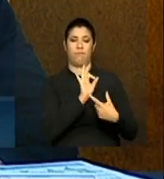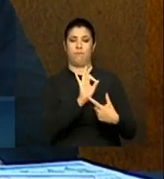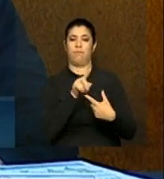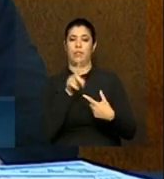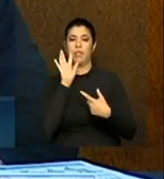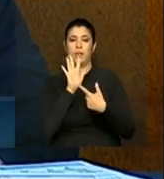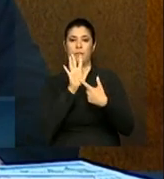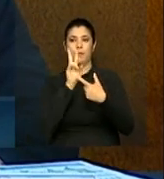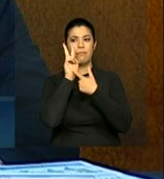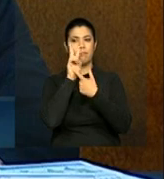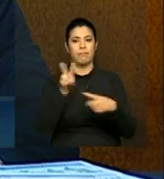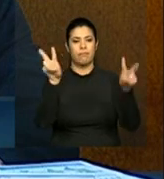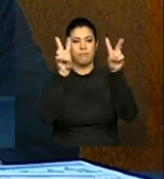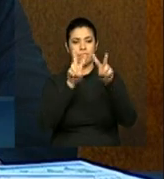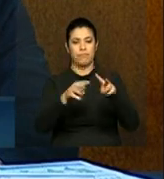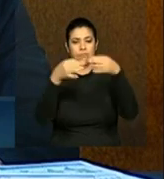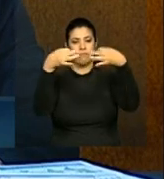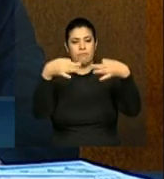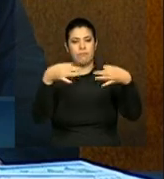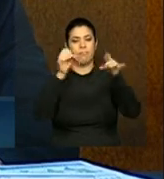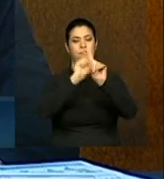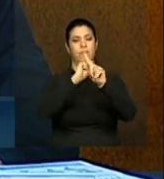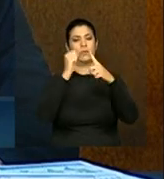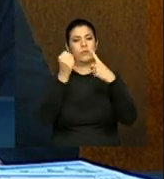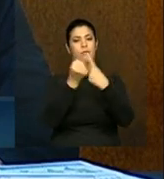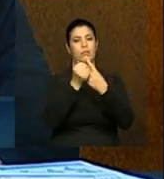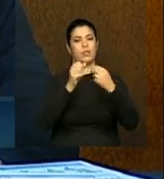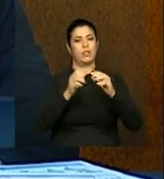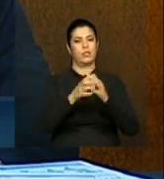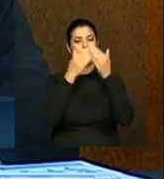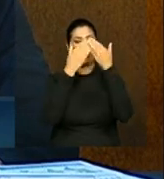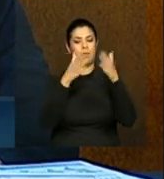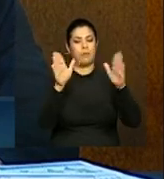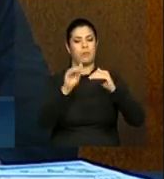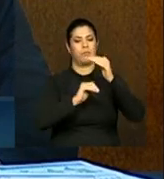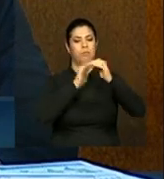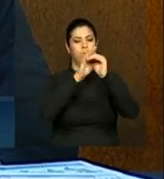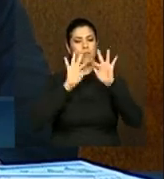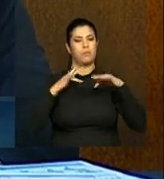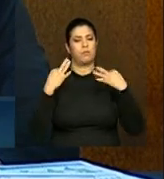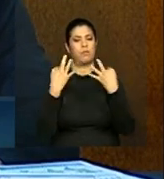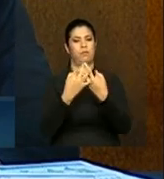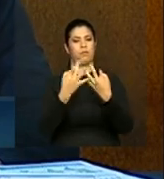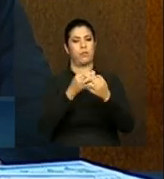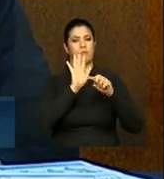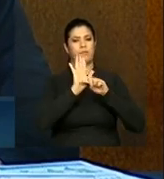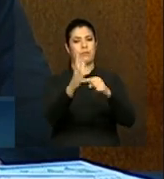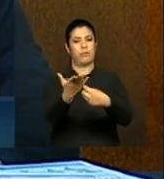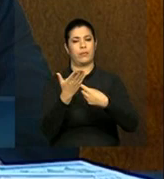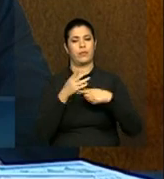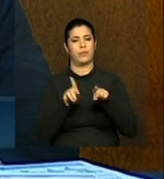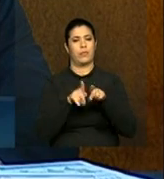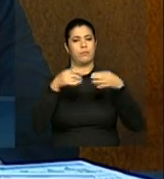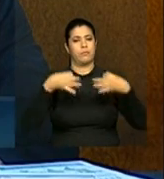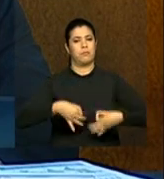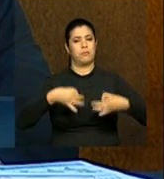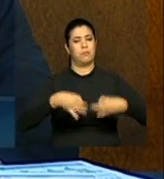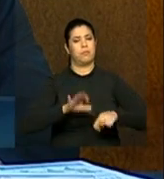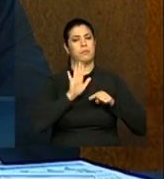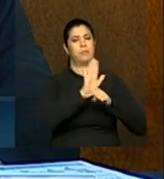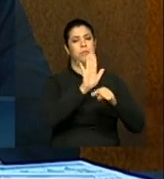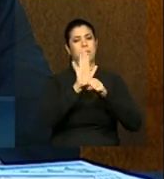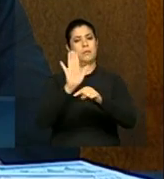de sociedade, que seja uma visão de sociedade progressista, fraterna, solidária e que certamente ah nos